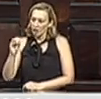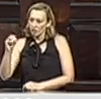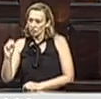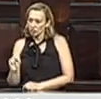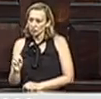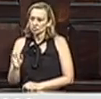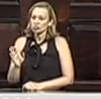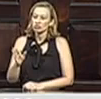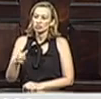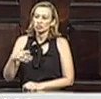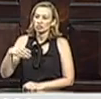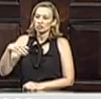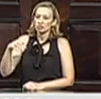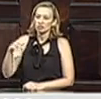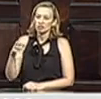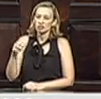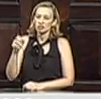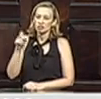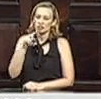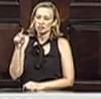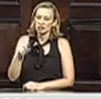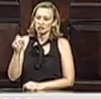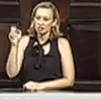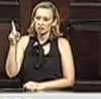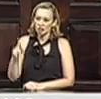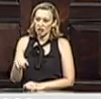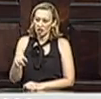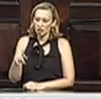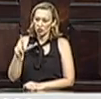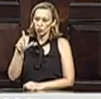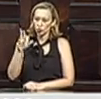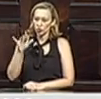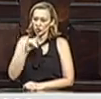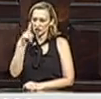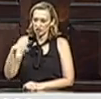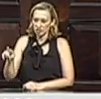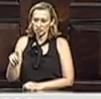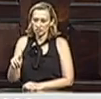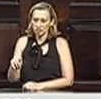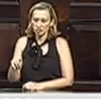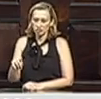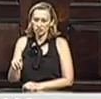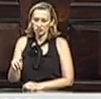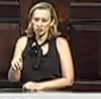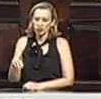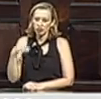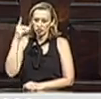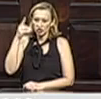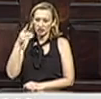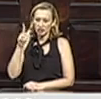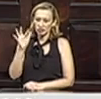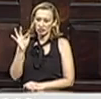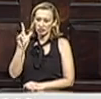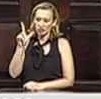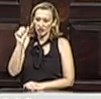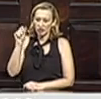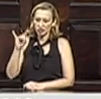Renato Cozzolino, Silas Bento, Zé Luiz, Anchite, Zeidan e Zito. Deputado Flávio Serafim, presente, vai